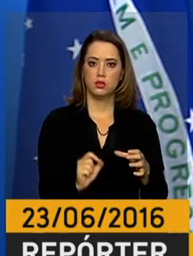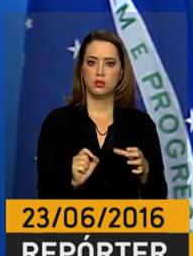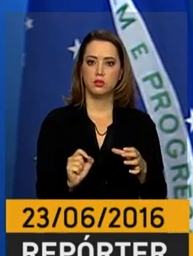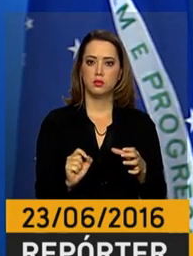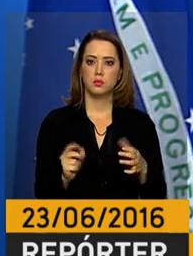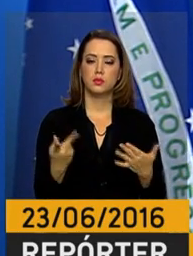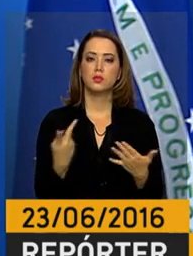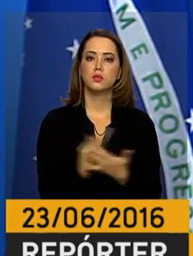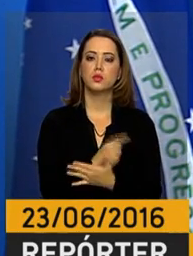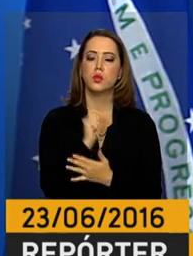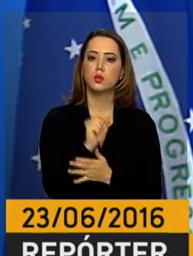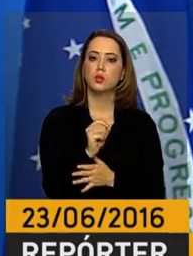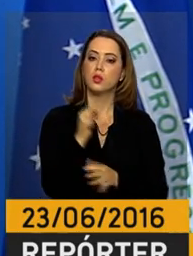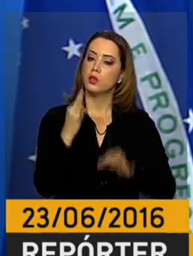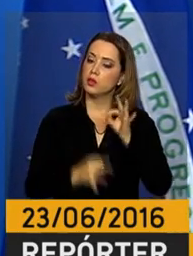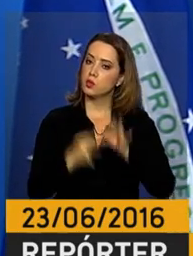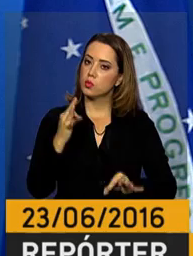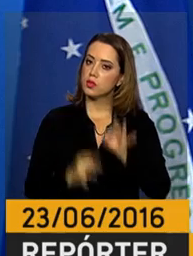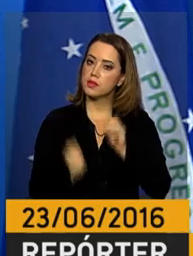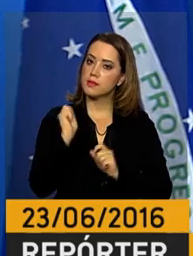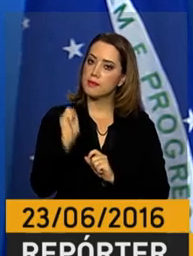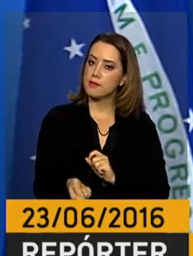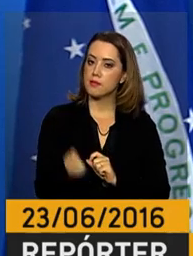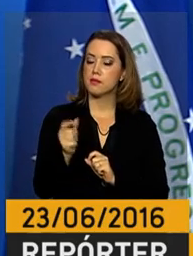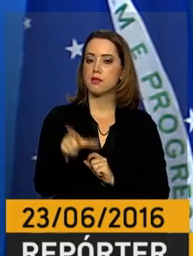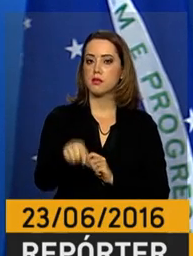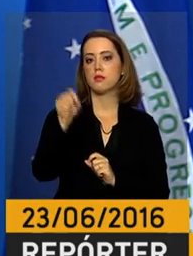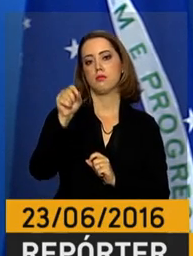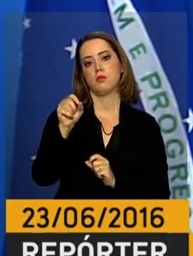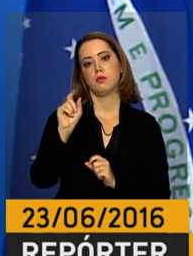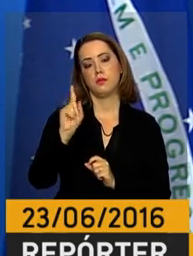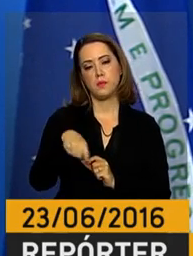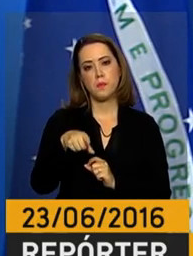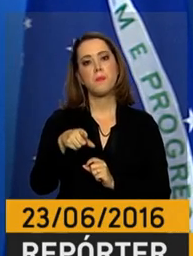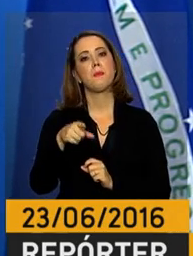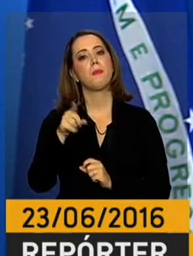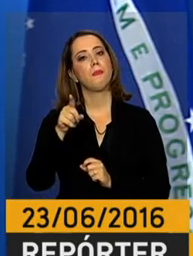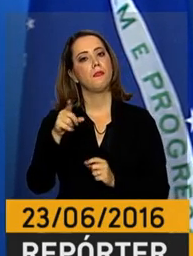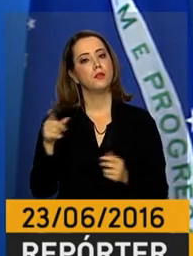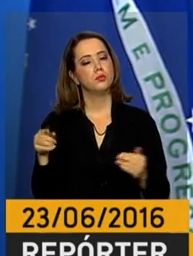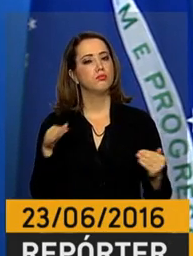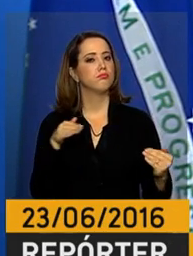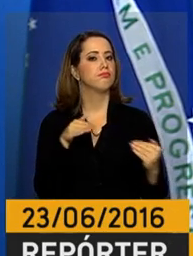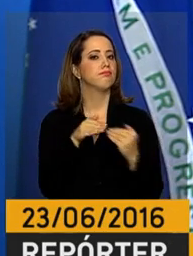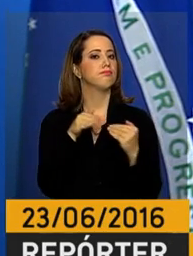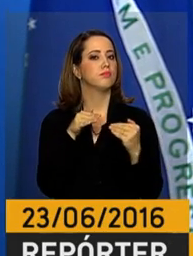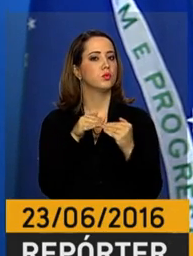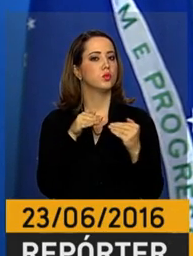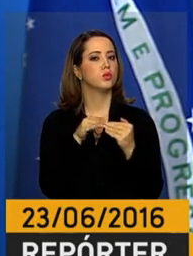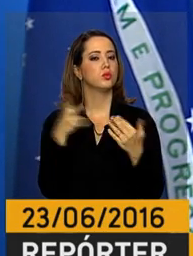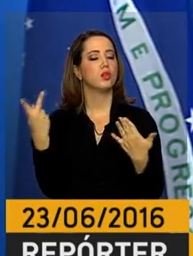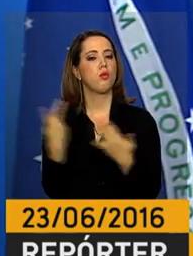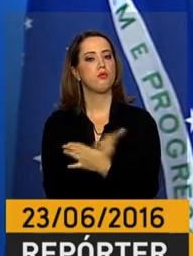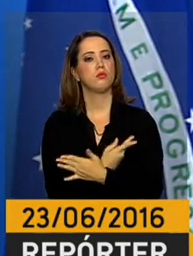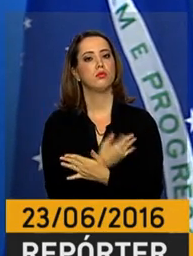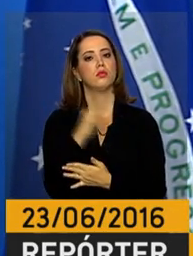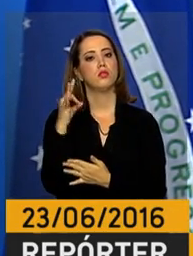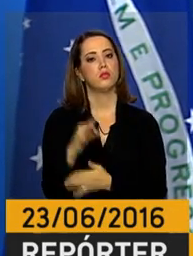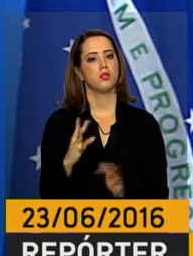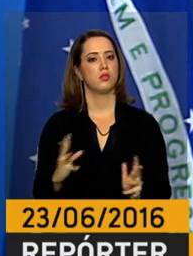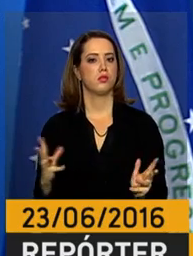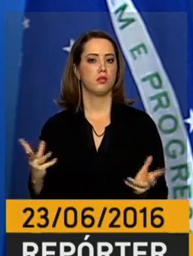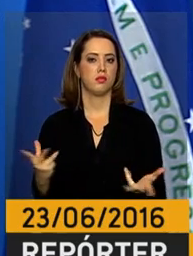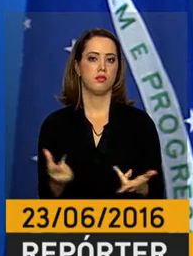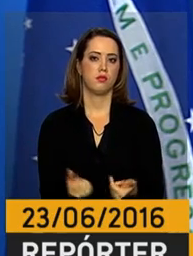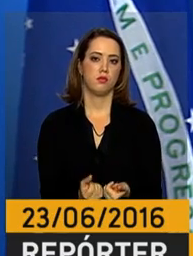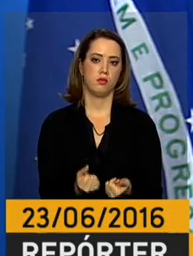efeitos de uma decisão judicial à esfera de terceiros se dá em decorrência da sua eficácia natural própria